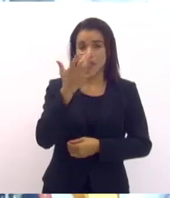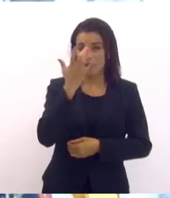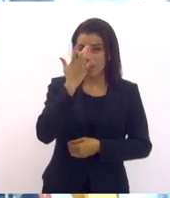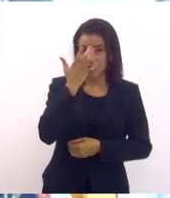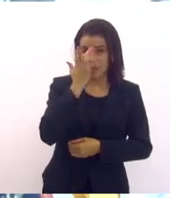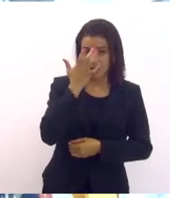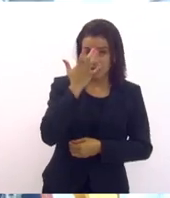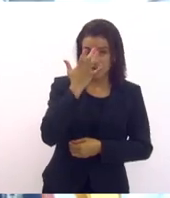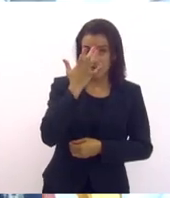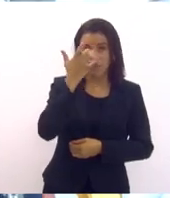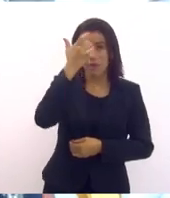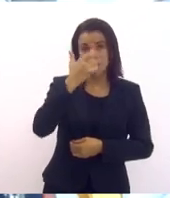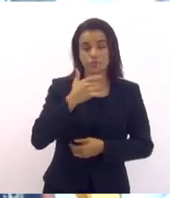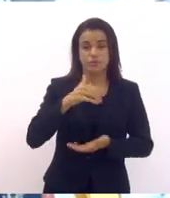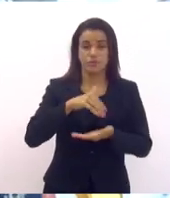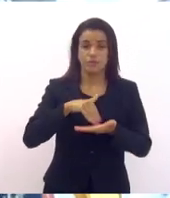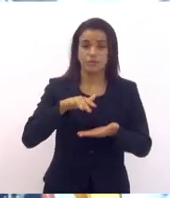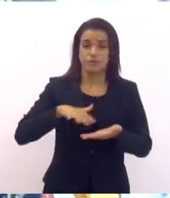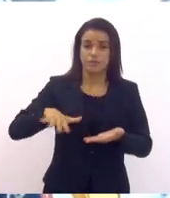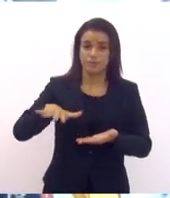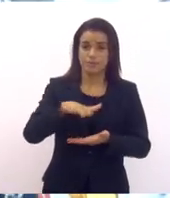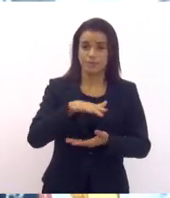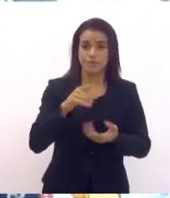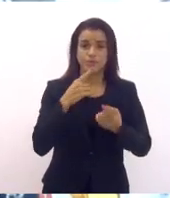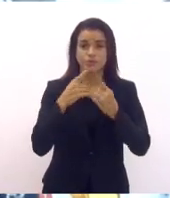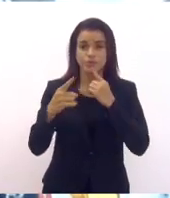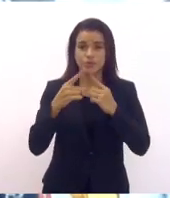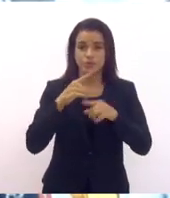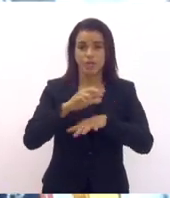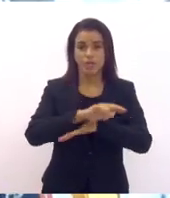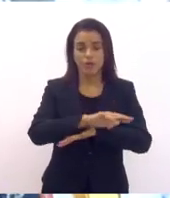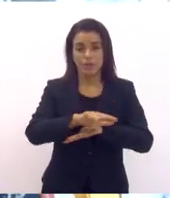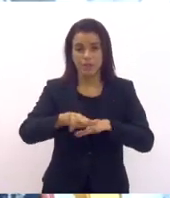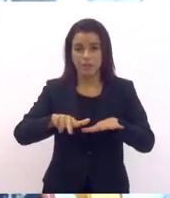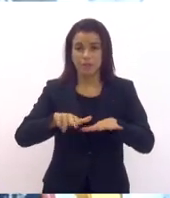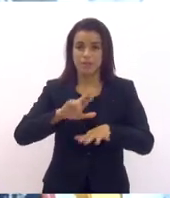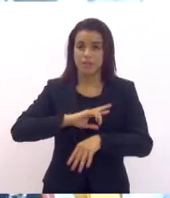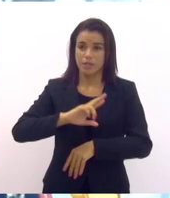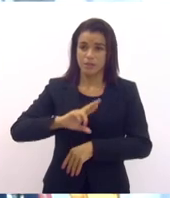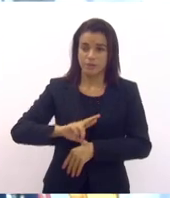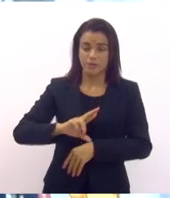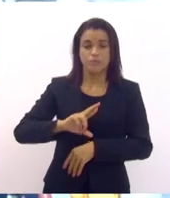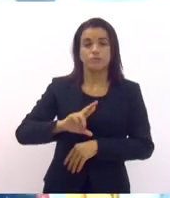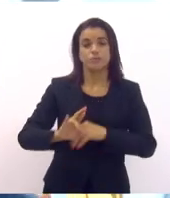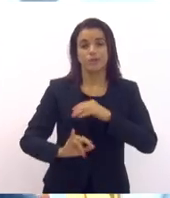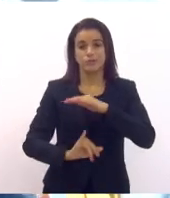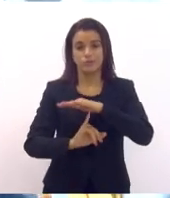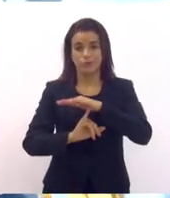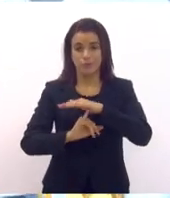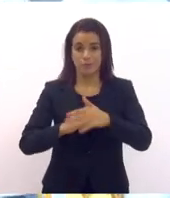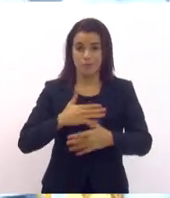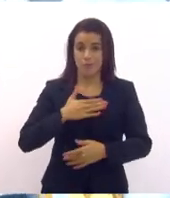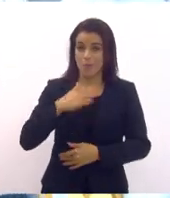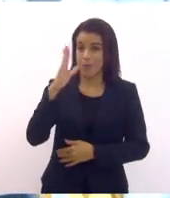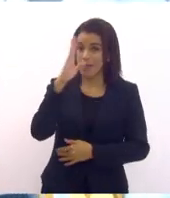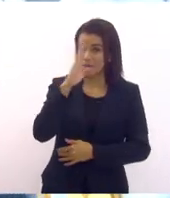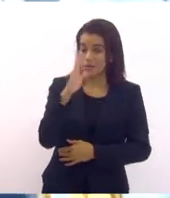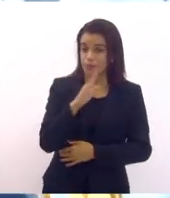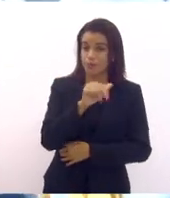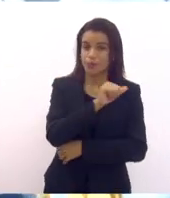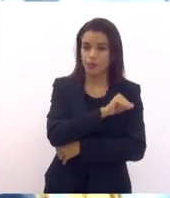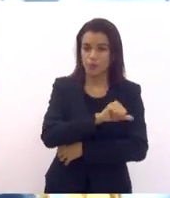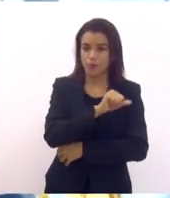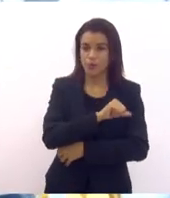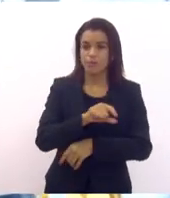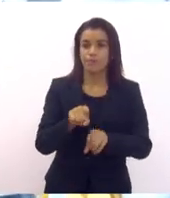eu sou a secretária Geral de do Diálogo interreligioso da minha instituição no Brasil e dentro do Rio de Janeiro